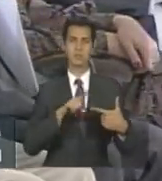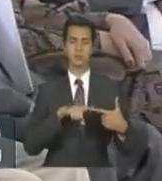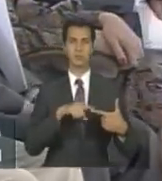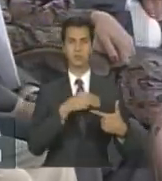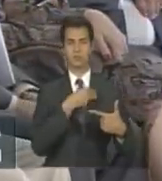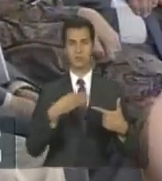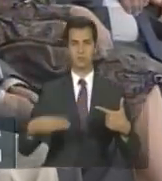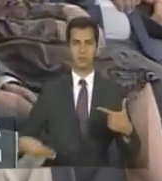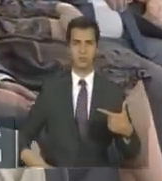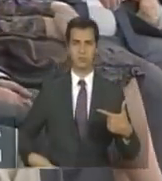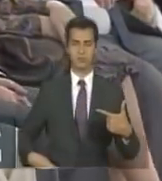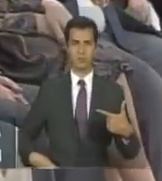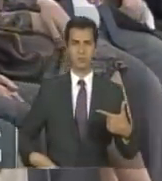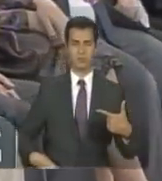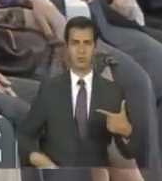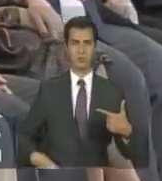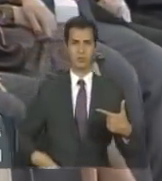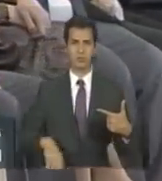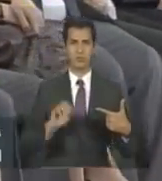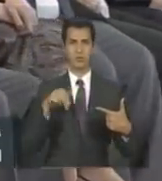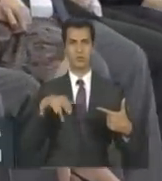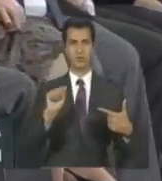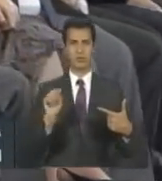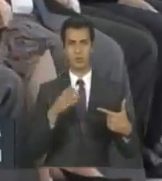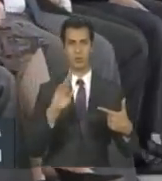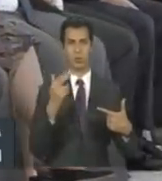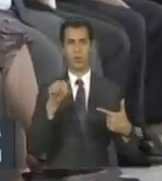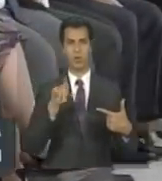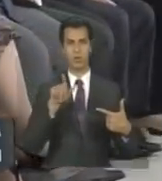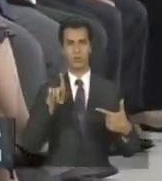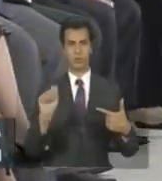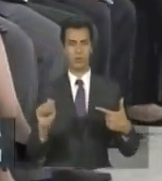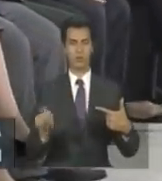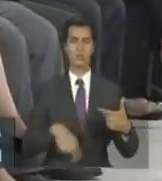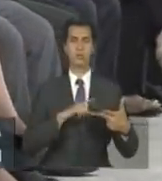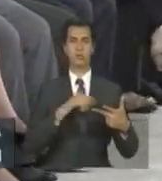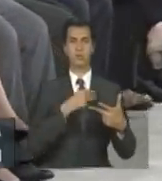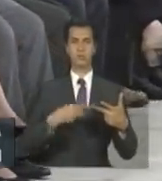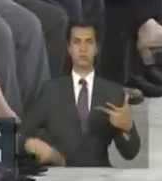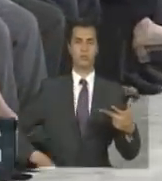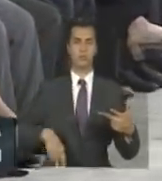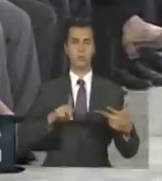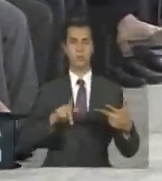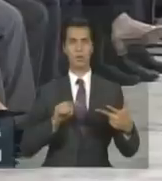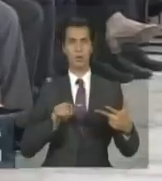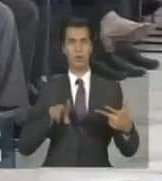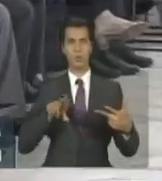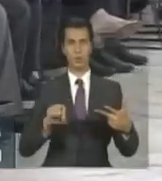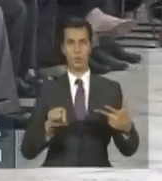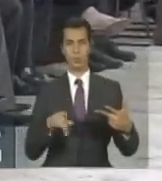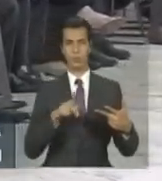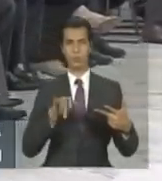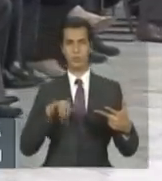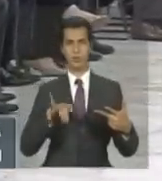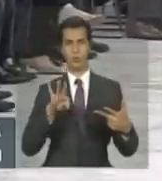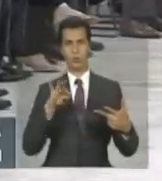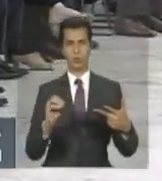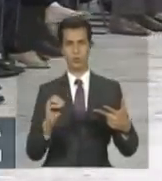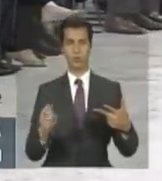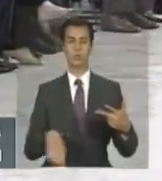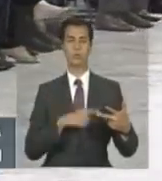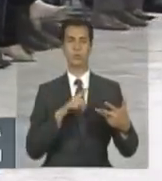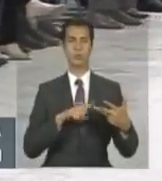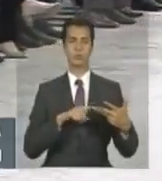Agricultura, ministra Ana de Holanda, da Cultura, ministro Paulo Roberto Pinto, interino do